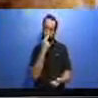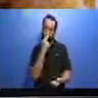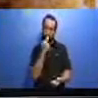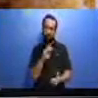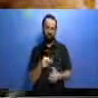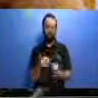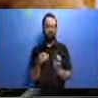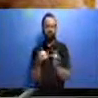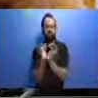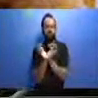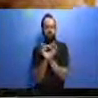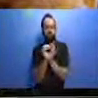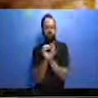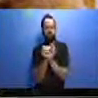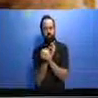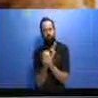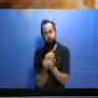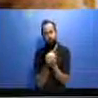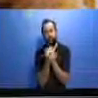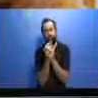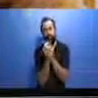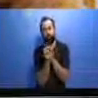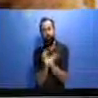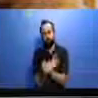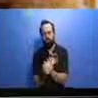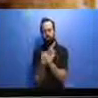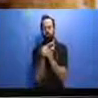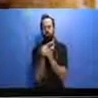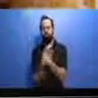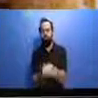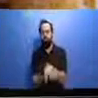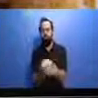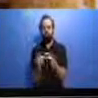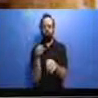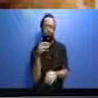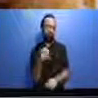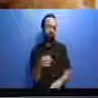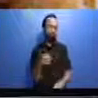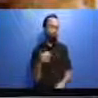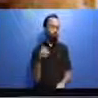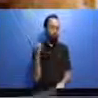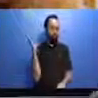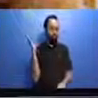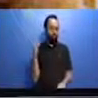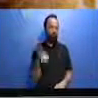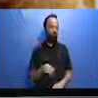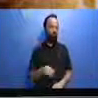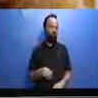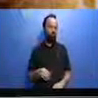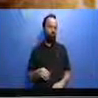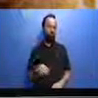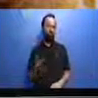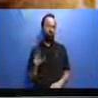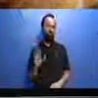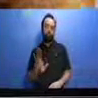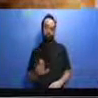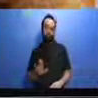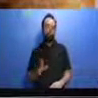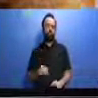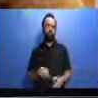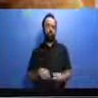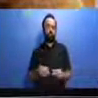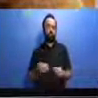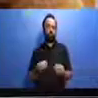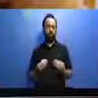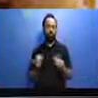corpo mole, flexível, que pode ser utilizado como esponja de banho, como essa espécie aqui. Mas a maioria não pode ser utilizada porque ela tem um